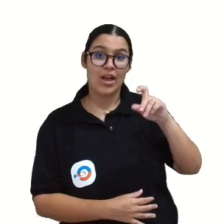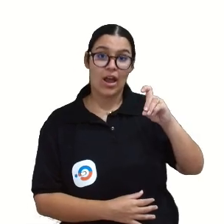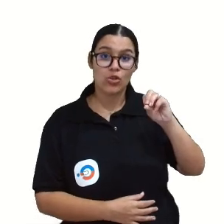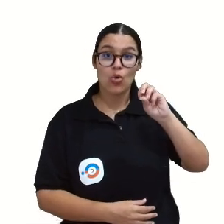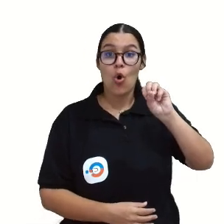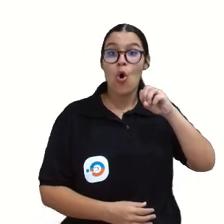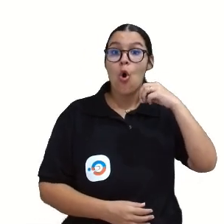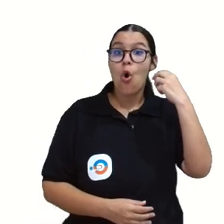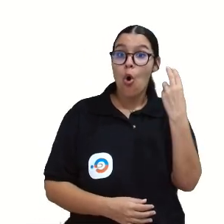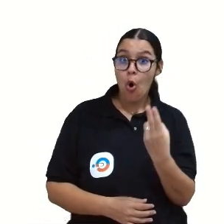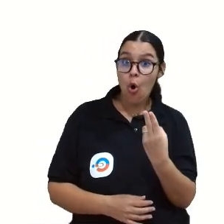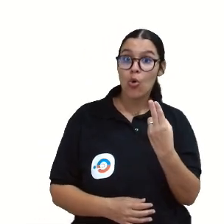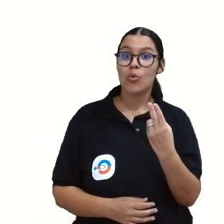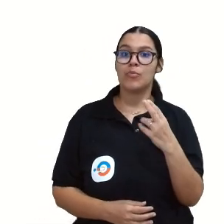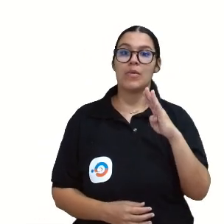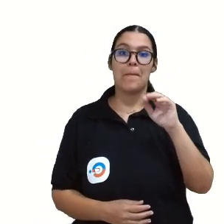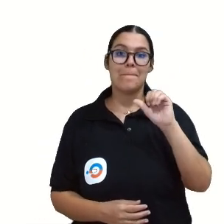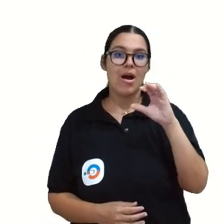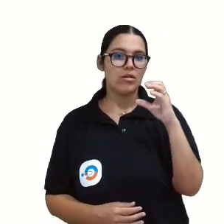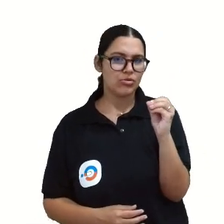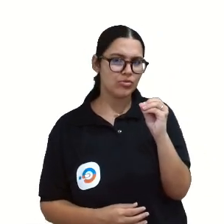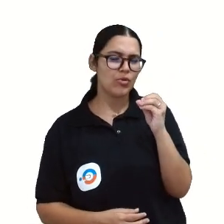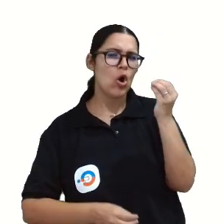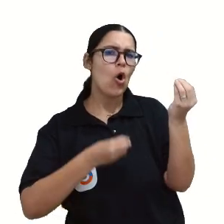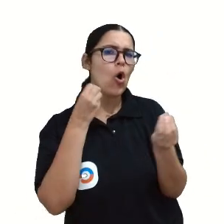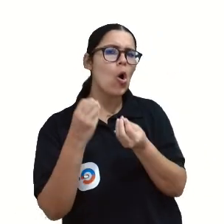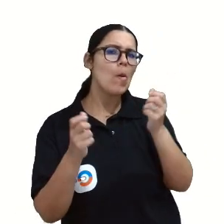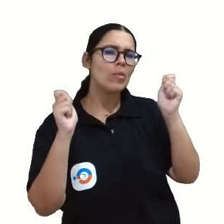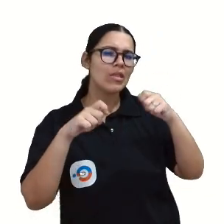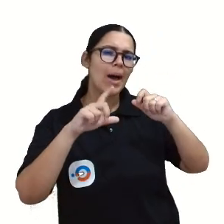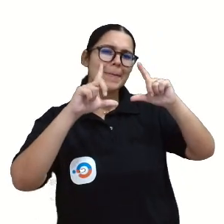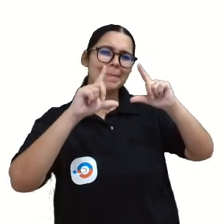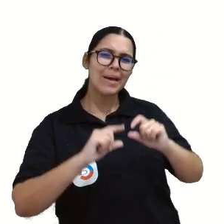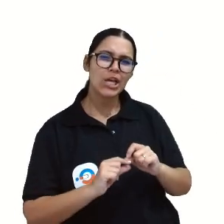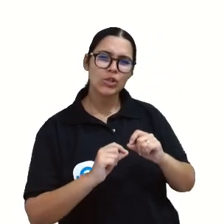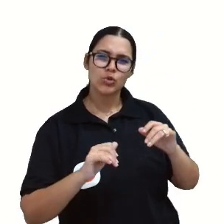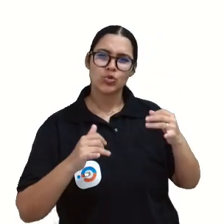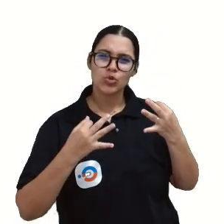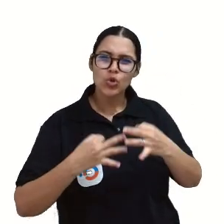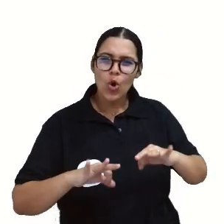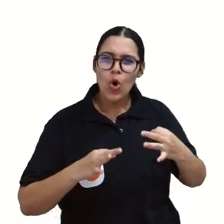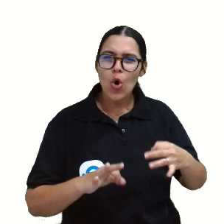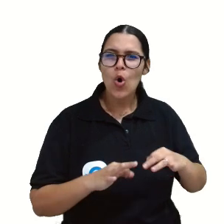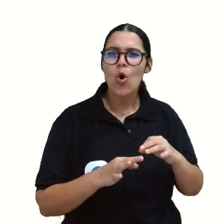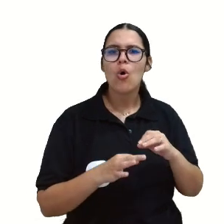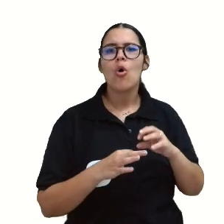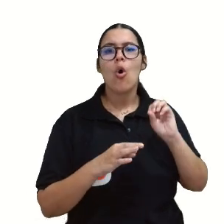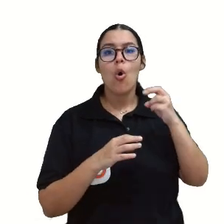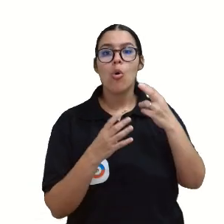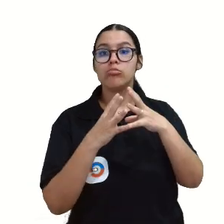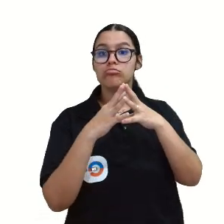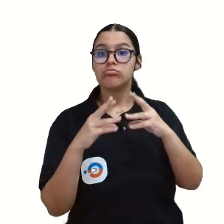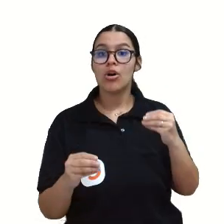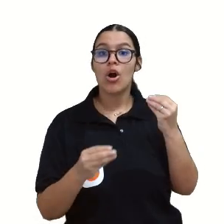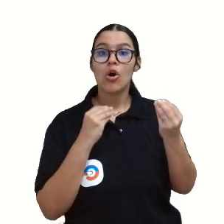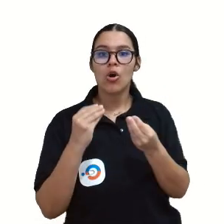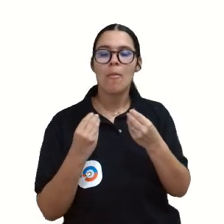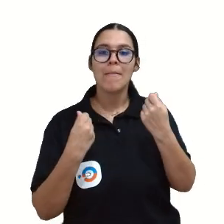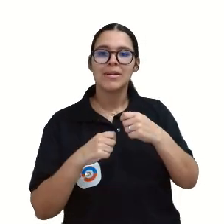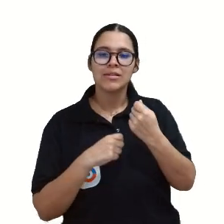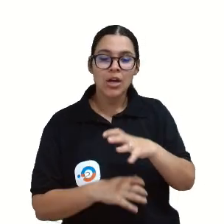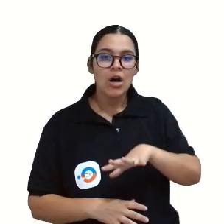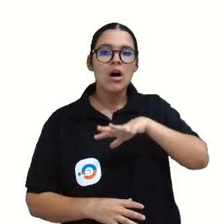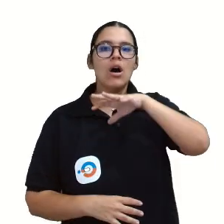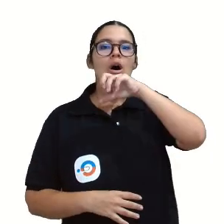lado esquerdo. Uma maneira bem eficaz de diminuir e até acabar com as dores é intensificar a respiração, insistindo